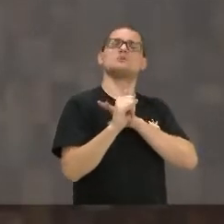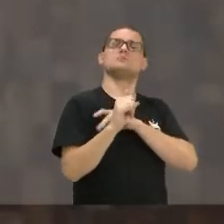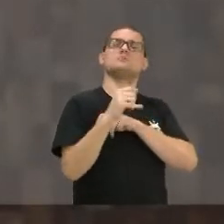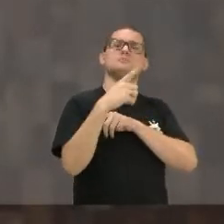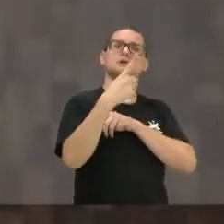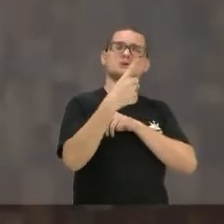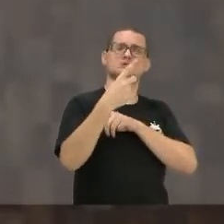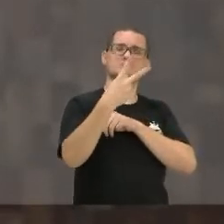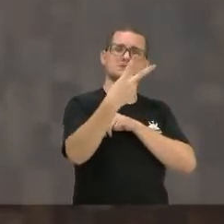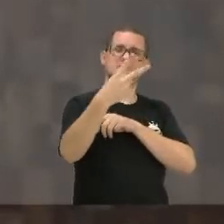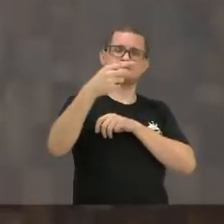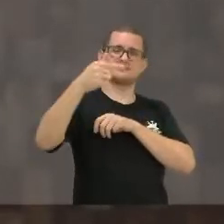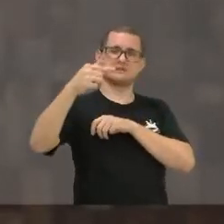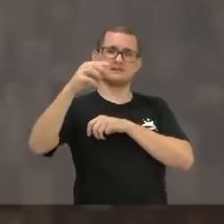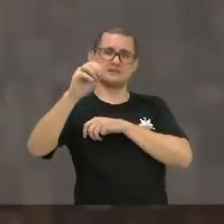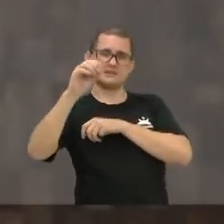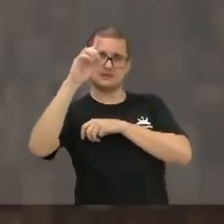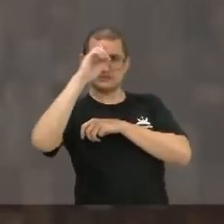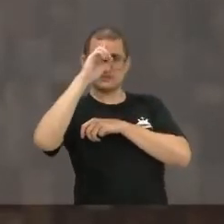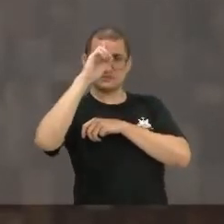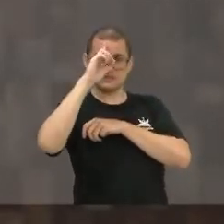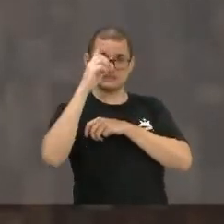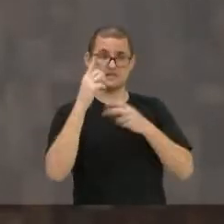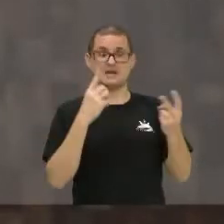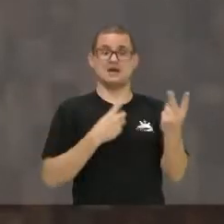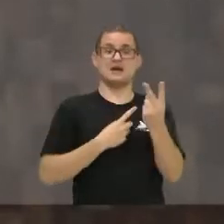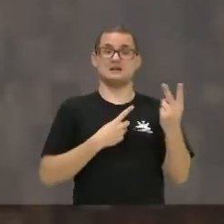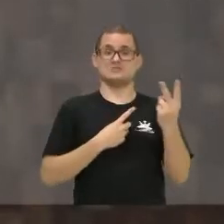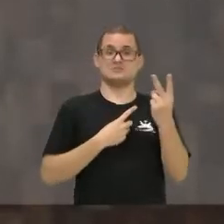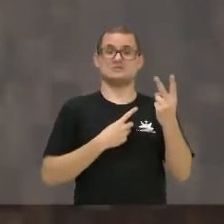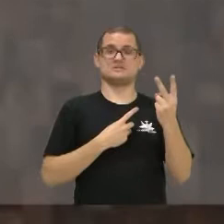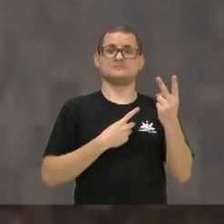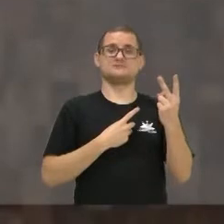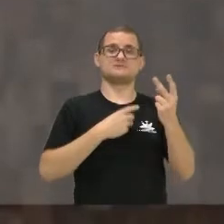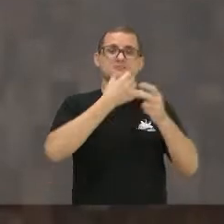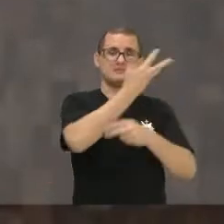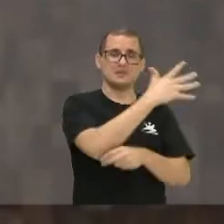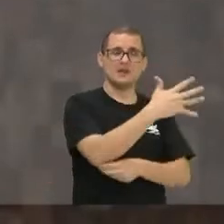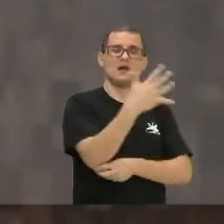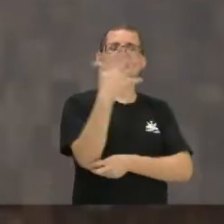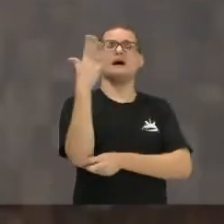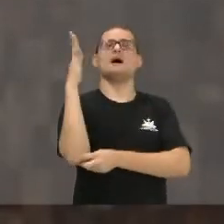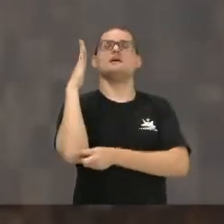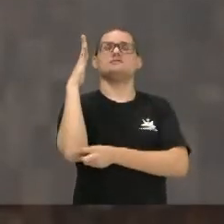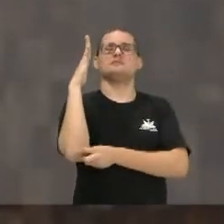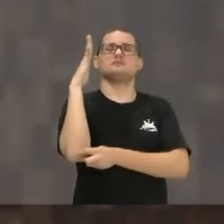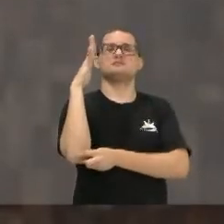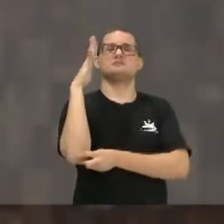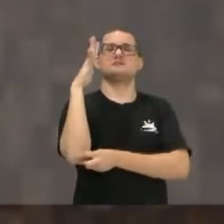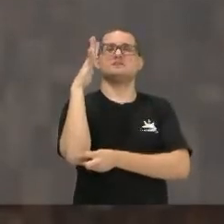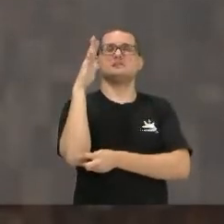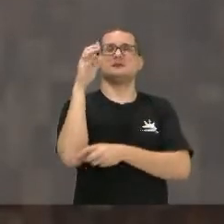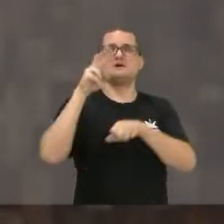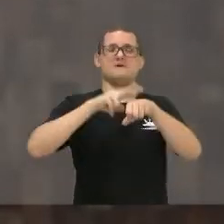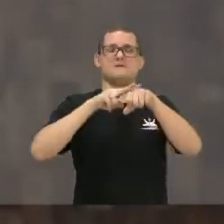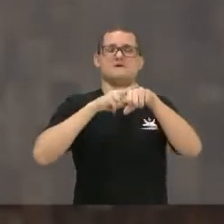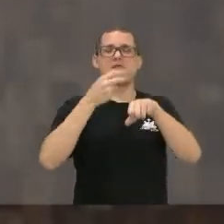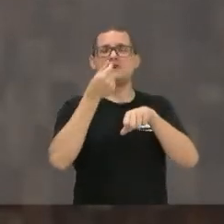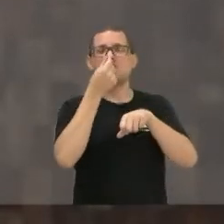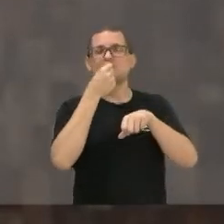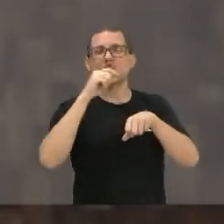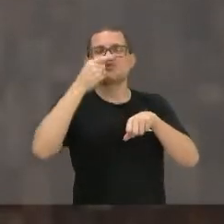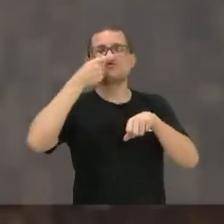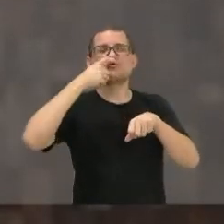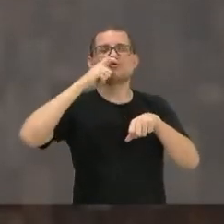dias estas são as duas oliveiras e os dois candelabros que estão diante